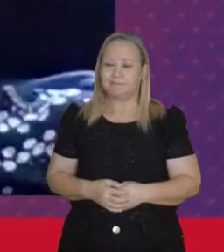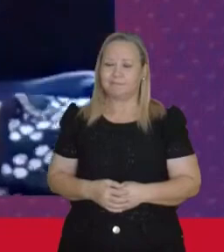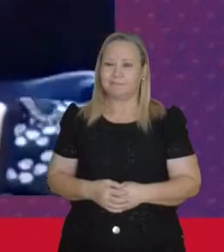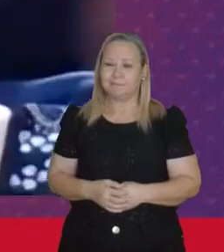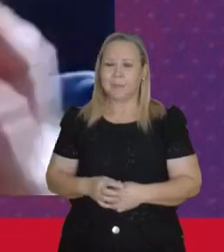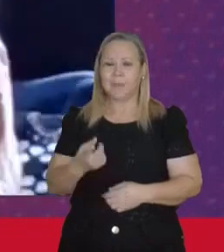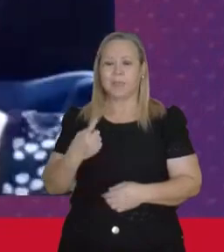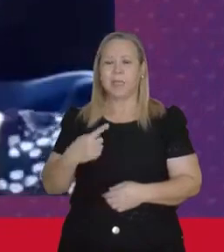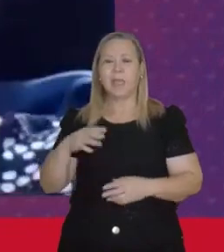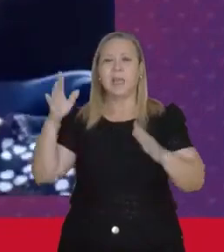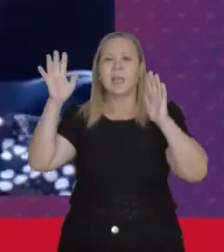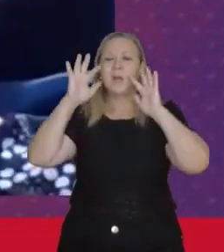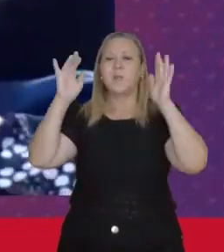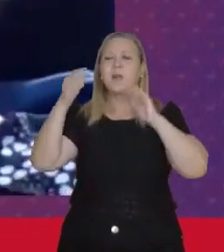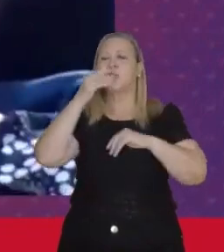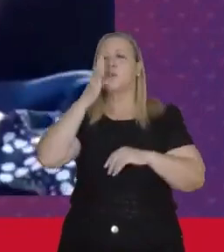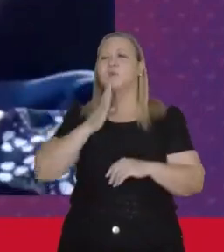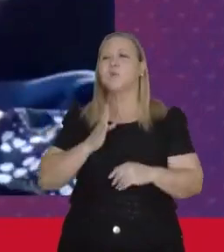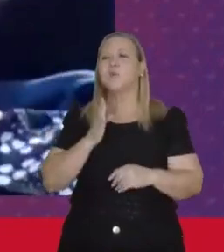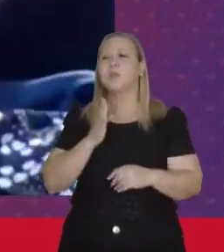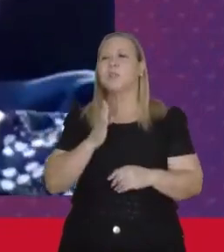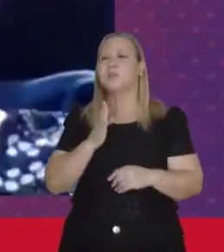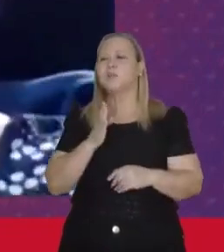Você imagina se no Brasil fosse